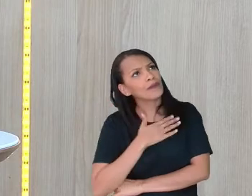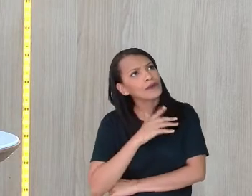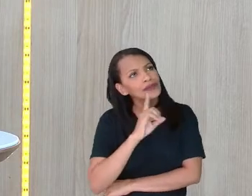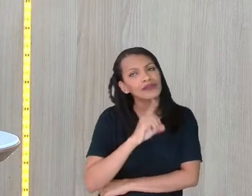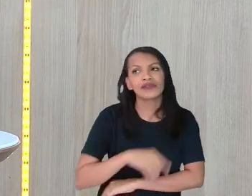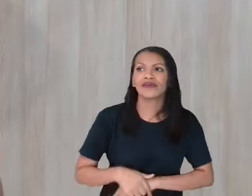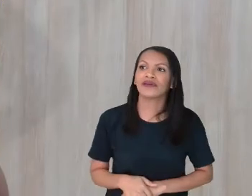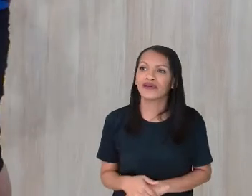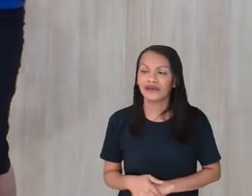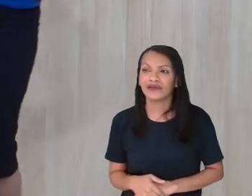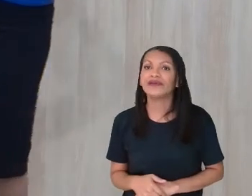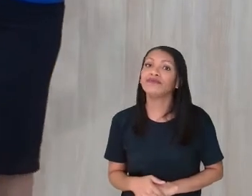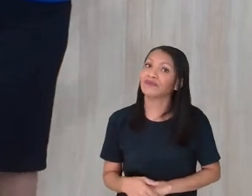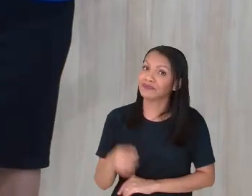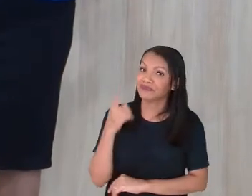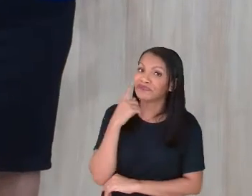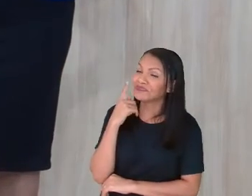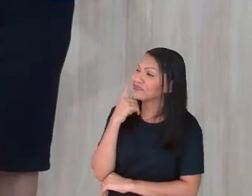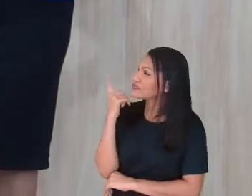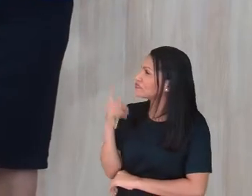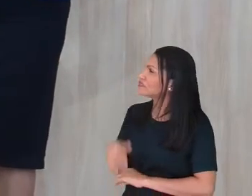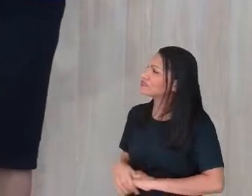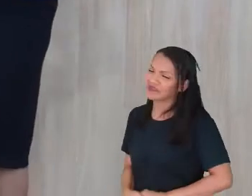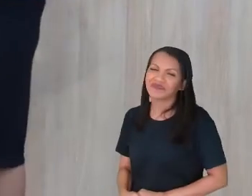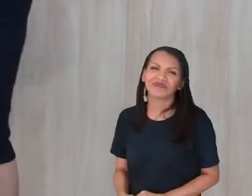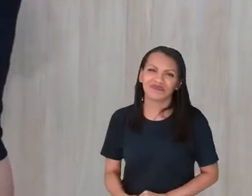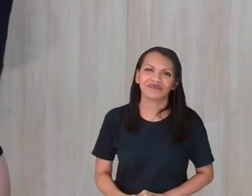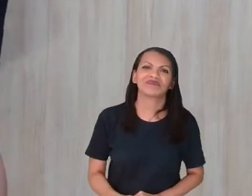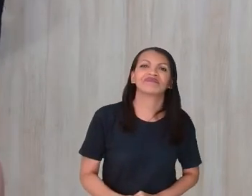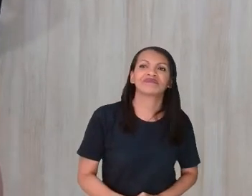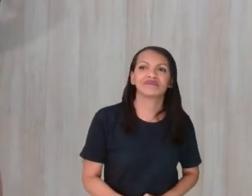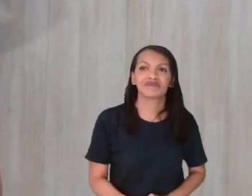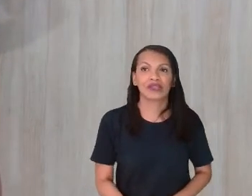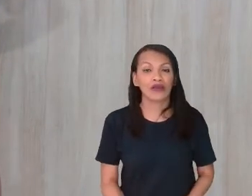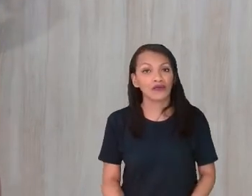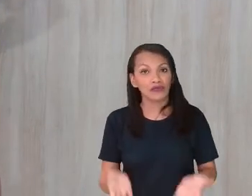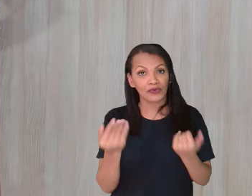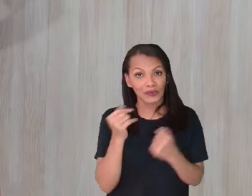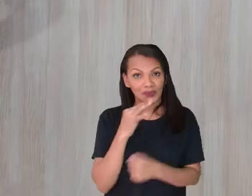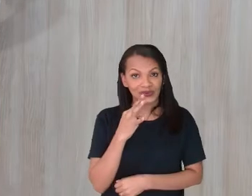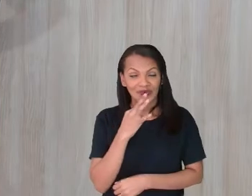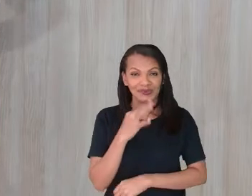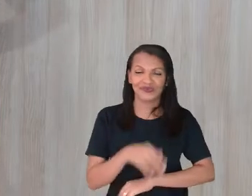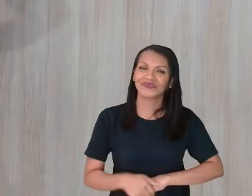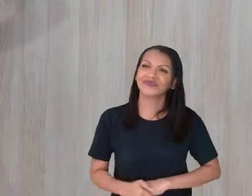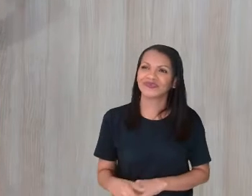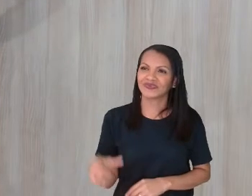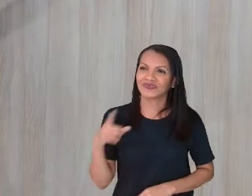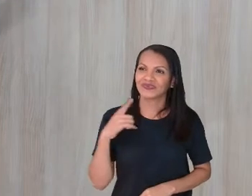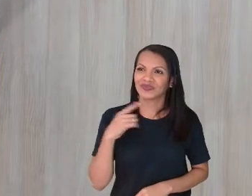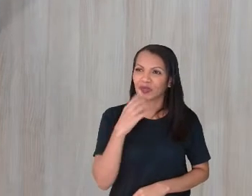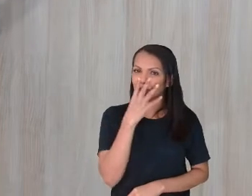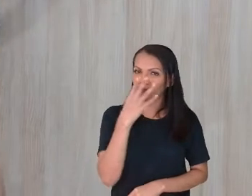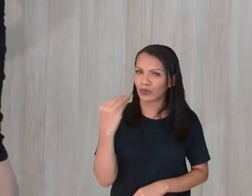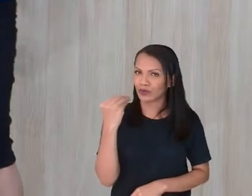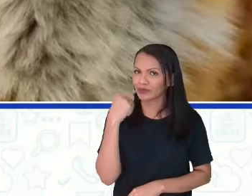sou a raposa, você é as uvas, exatamente aqui, ó. Exatamente. Aí vamos conhecer aqui, ó. A gente tem uma raposinha aqui.